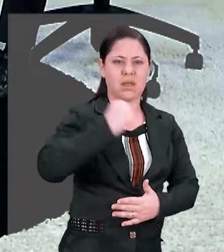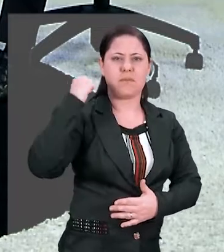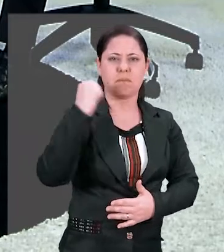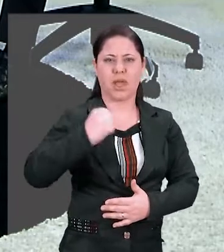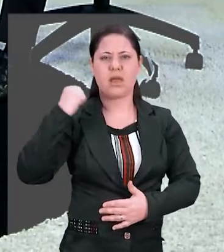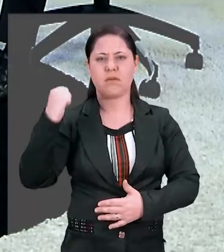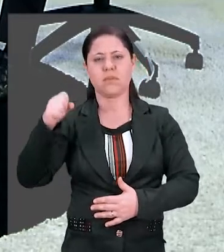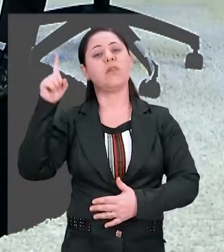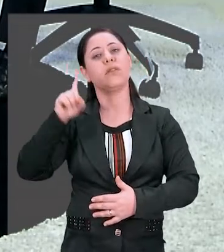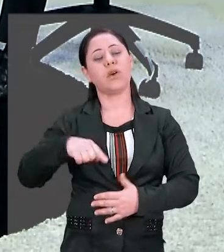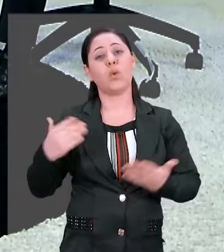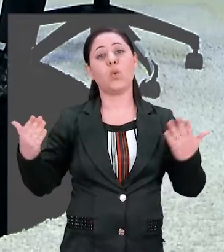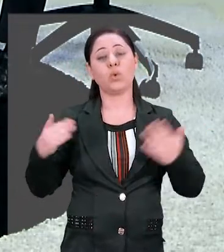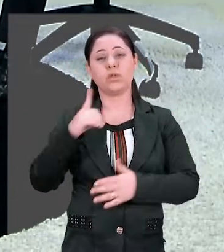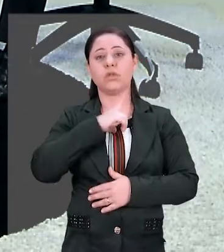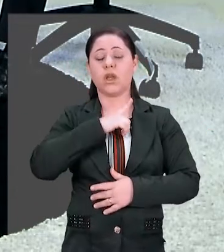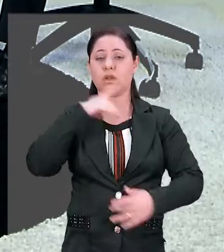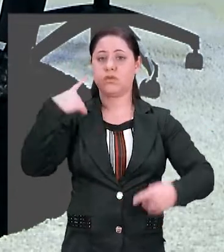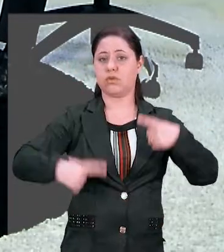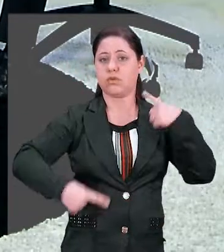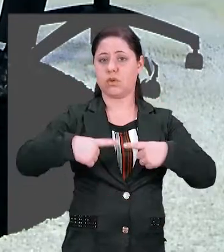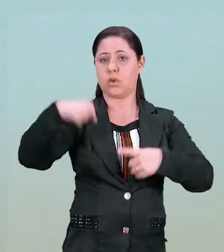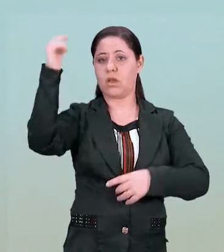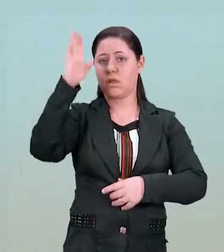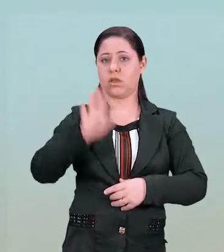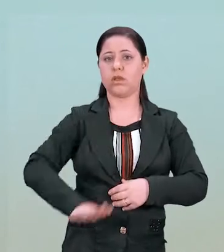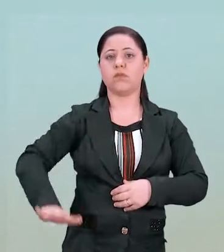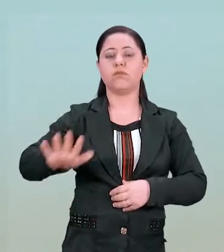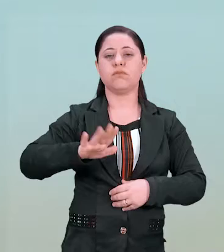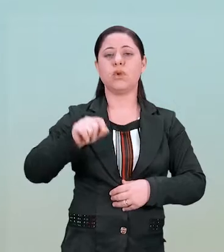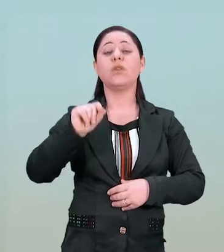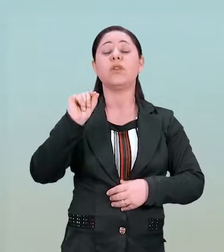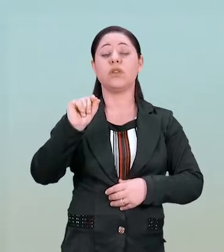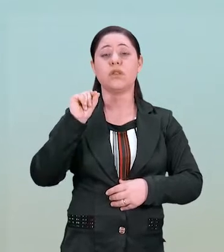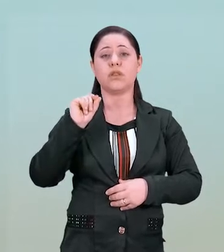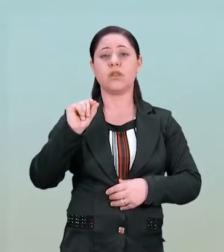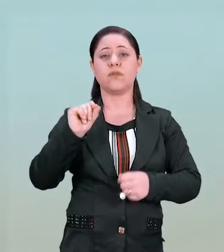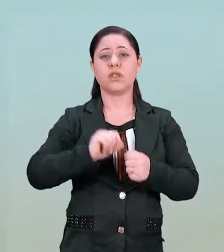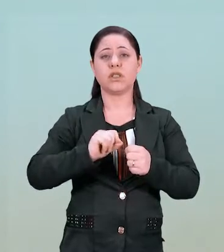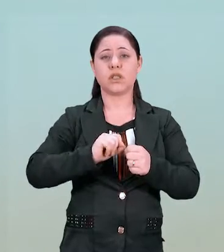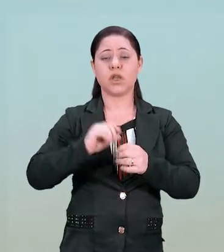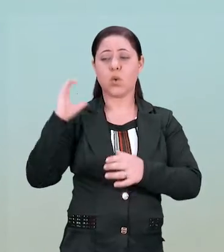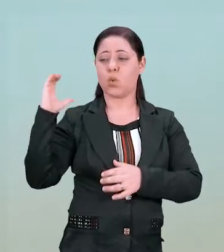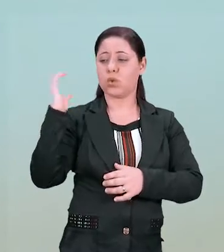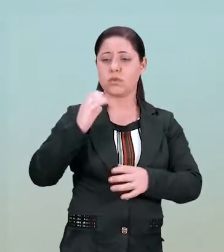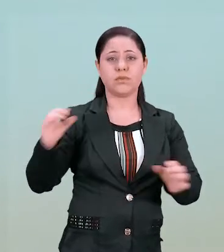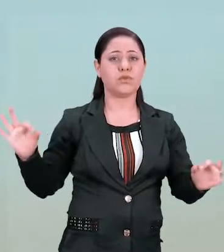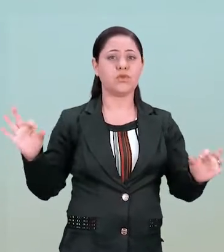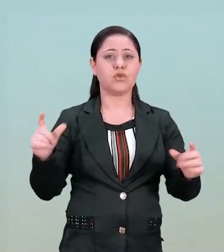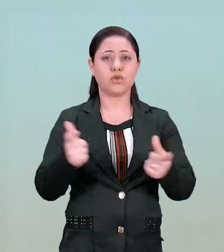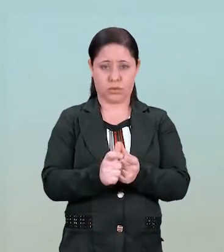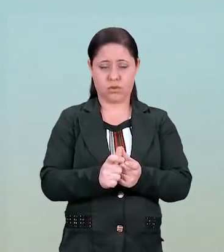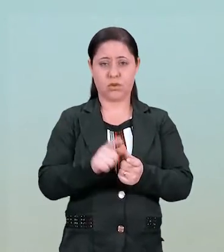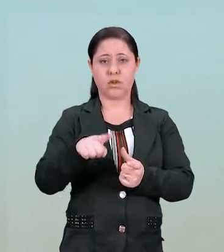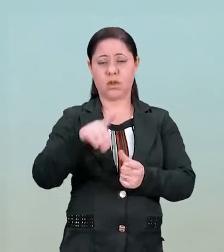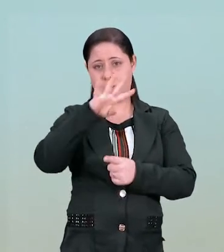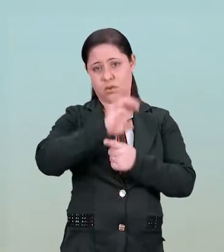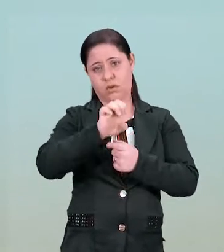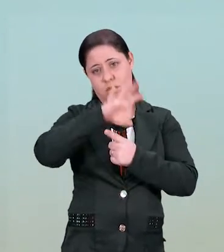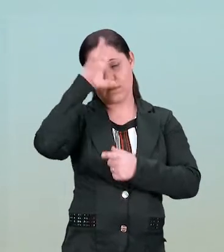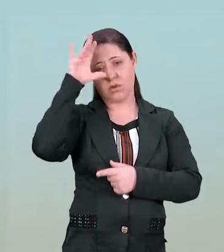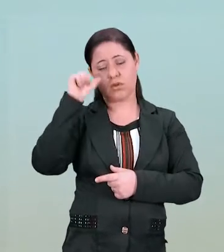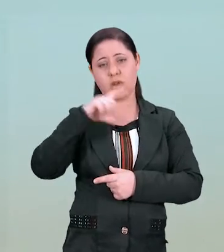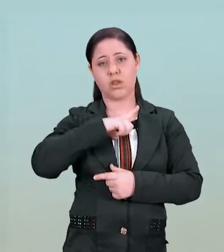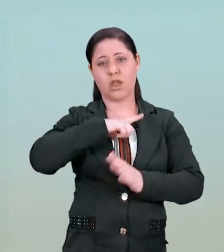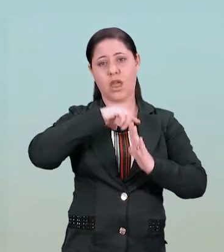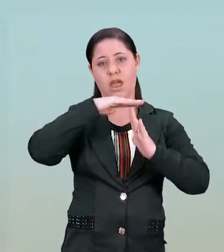hoje, todo um debate nacional para conter este crime. E Mato Grosso do Sul, por ter sido contemplado